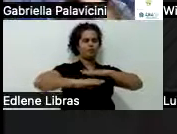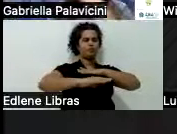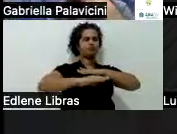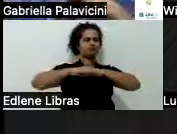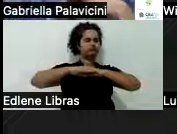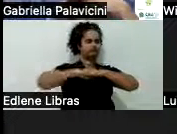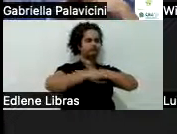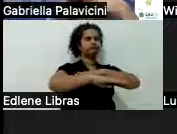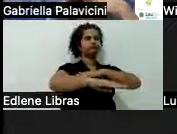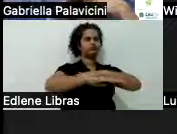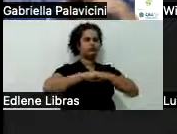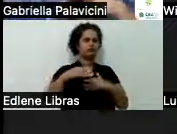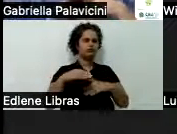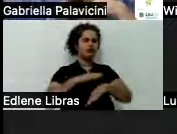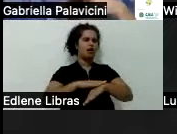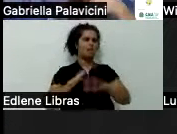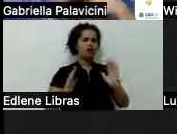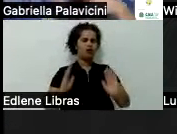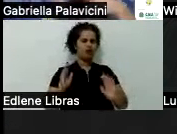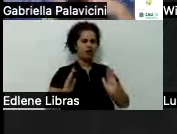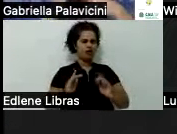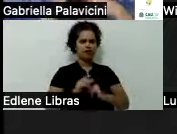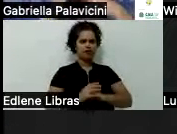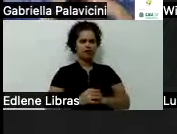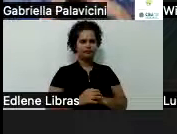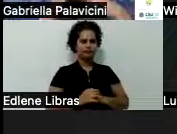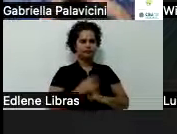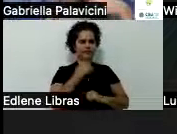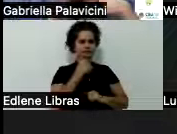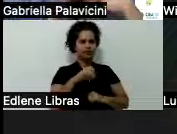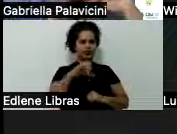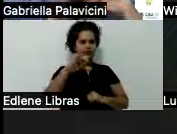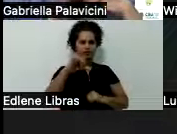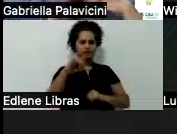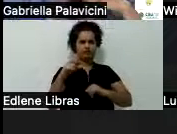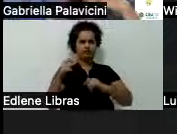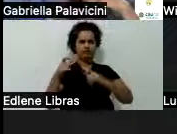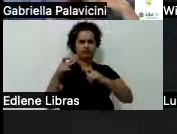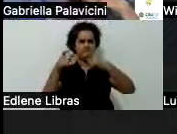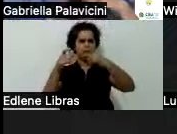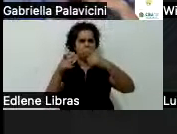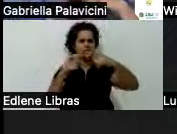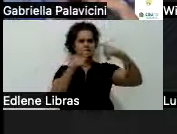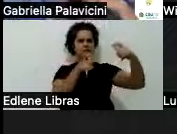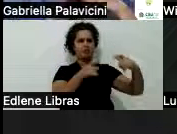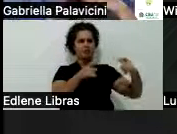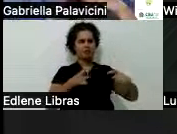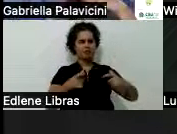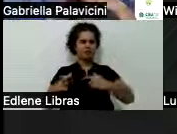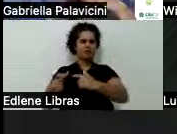temporária. Então, como eu comentava, são essas 9 quadras, que são onde